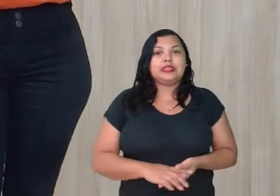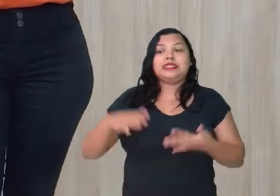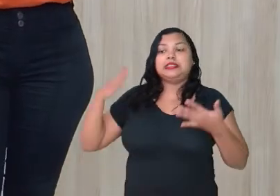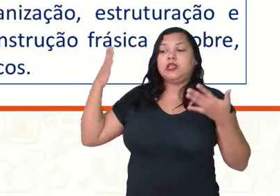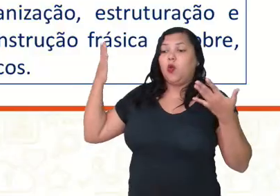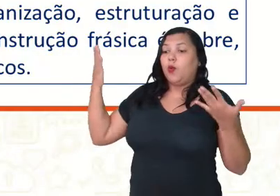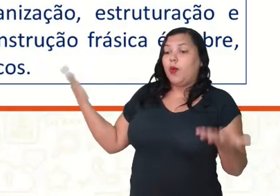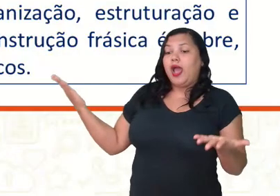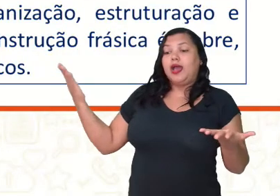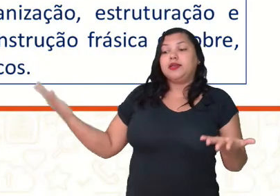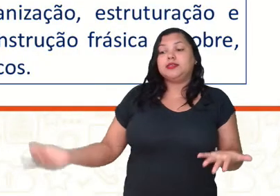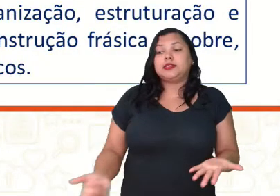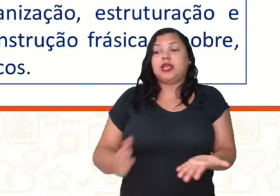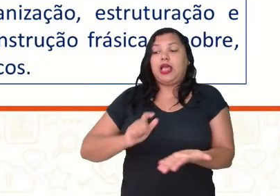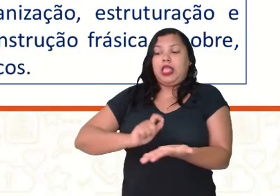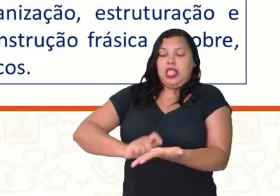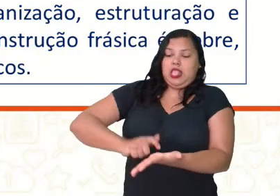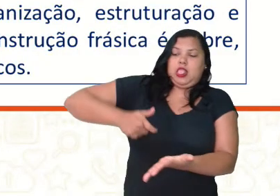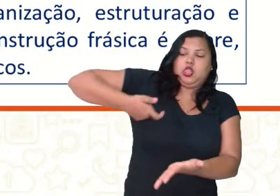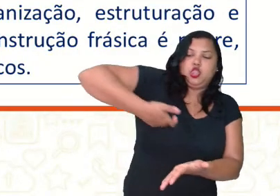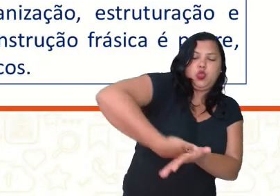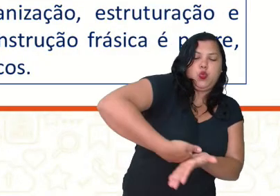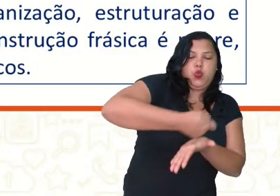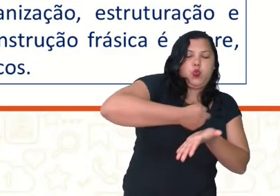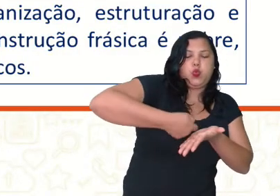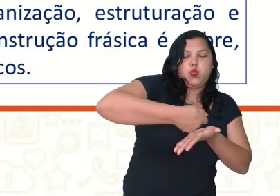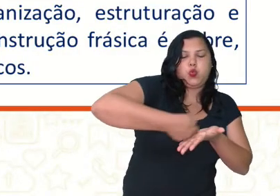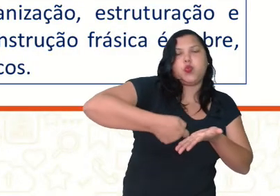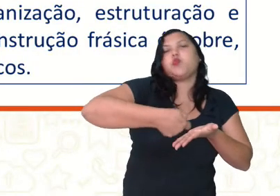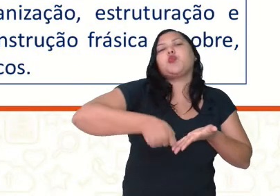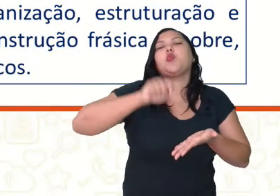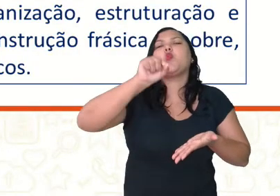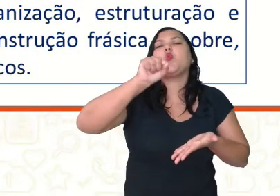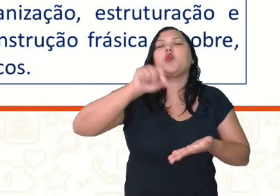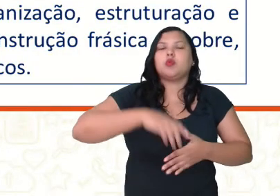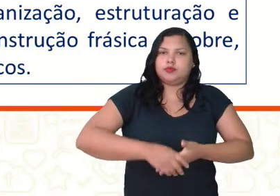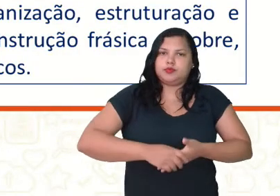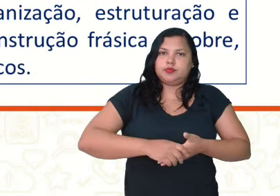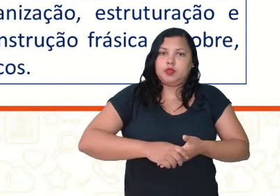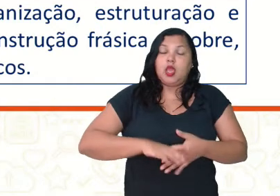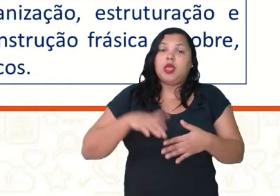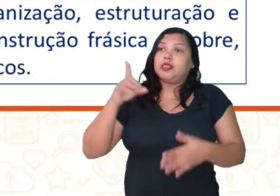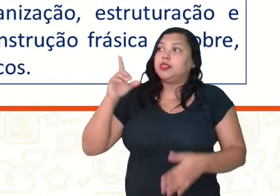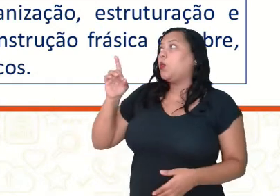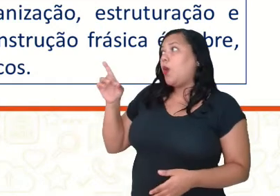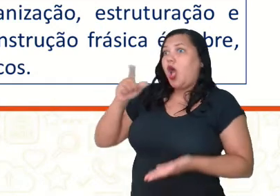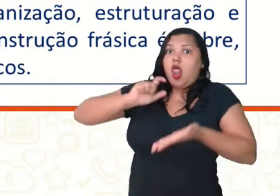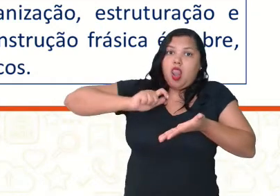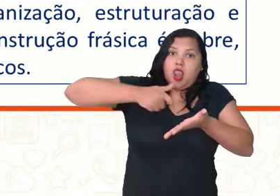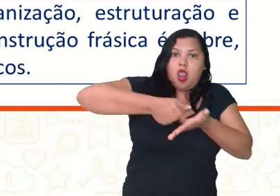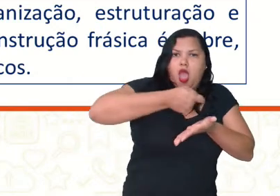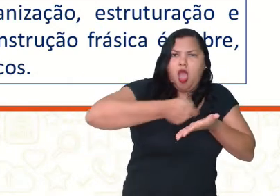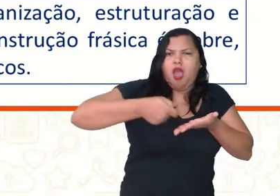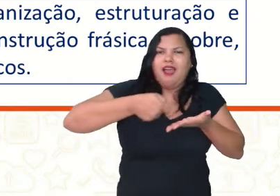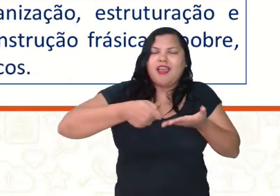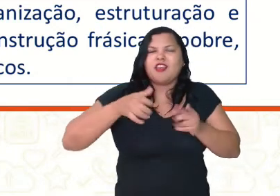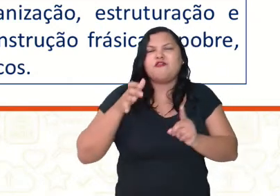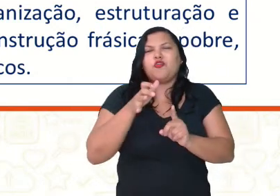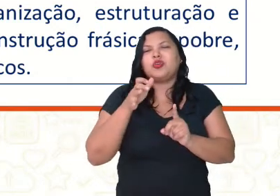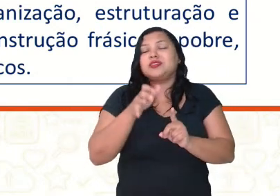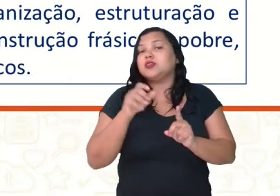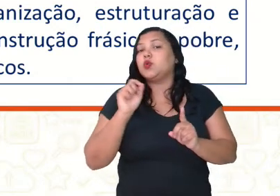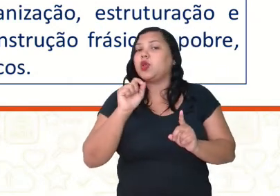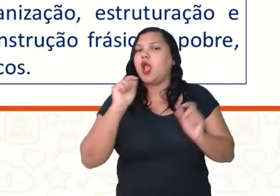desortografia, vamos lá, vamos falar um pouquinho da desortografia. Então, é uma perturbação que afeta as aptidões de escrita, né,